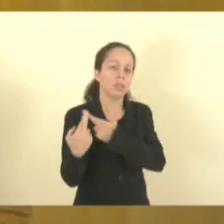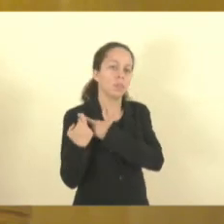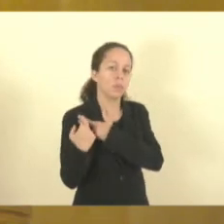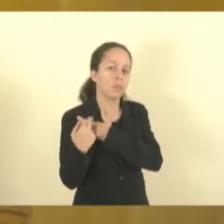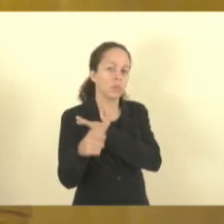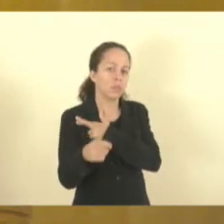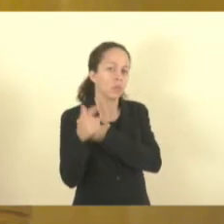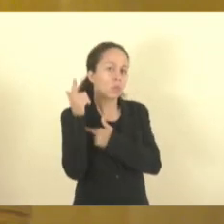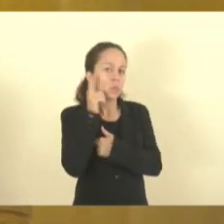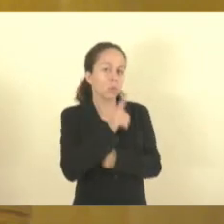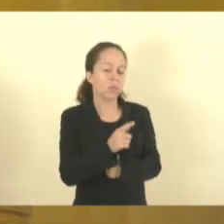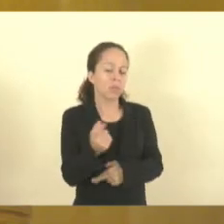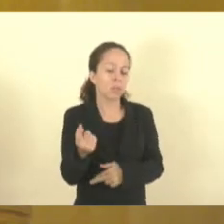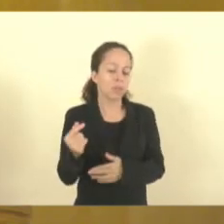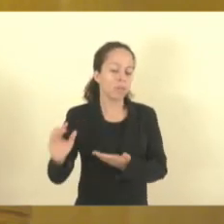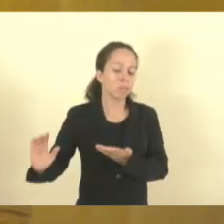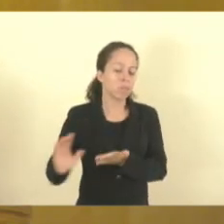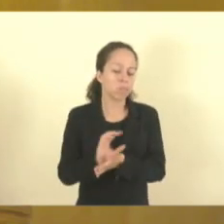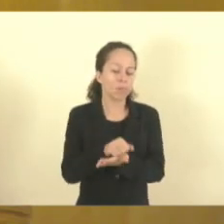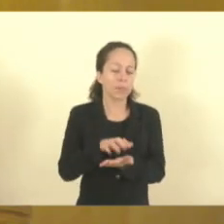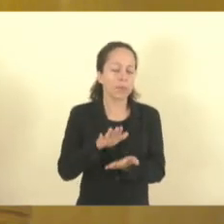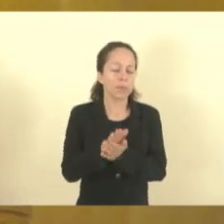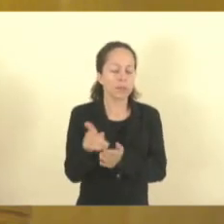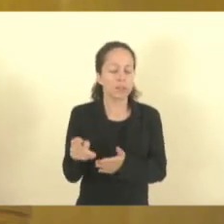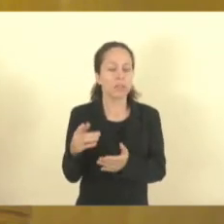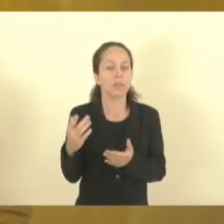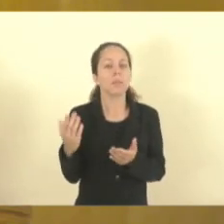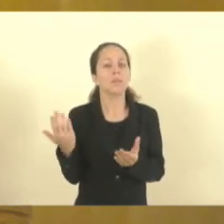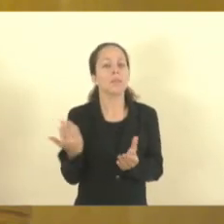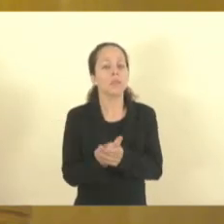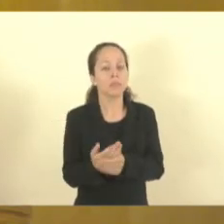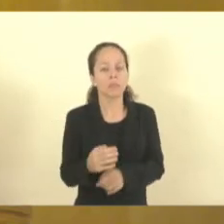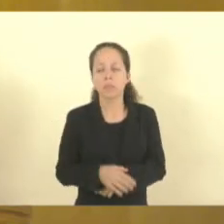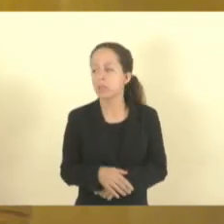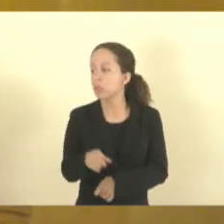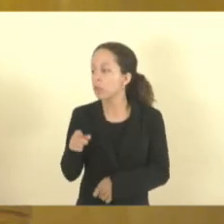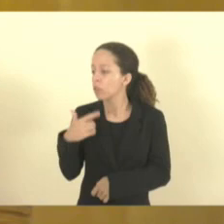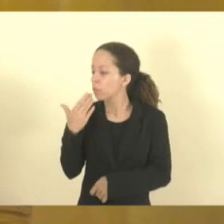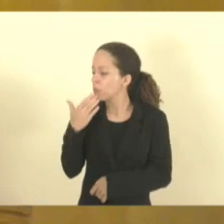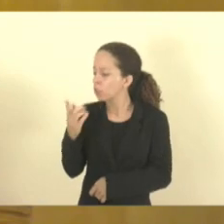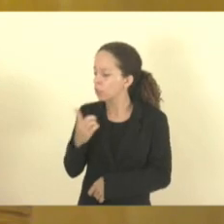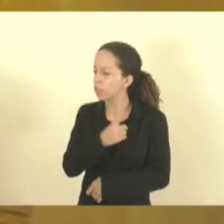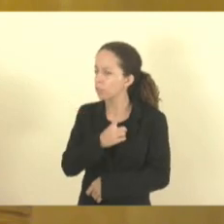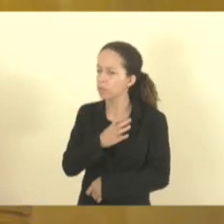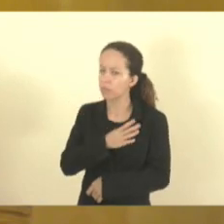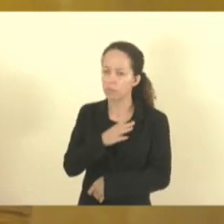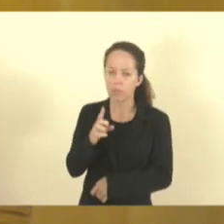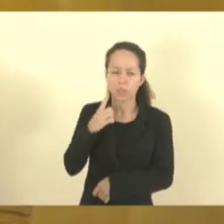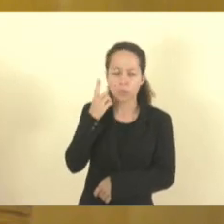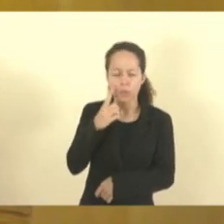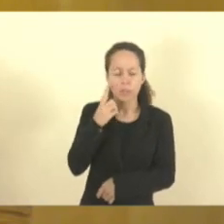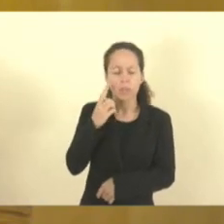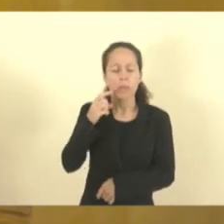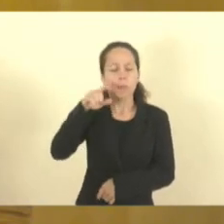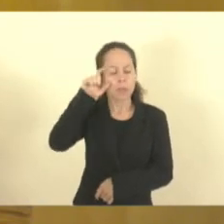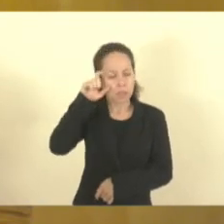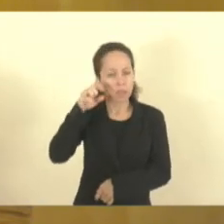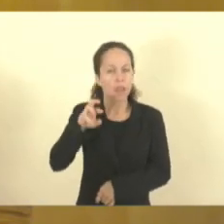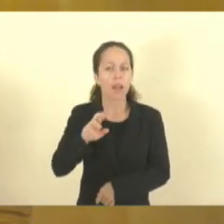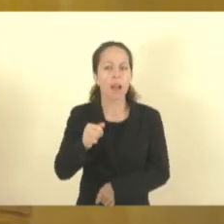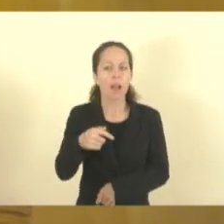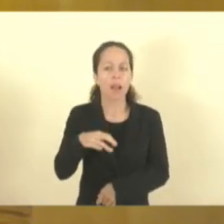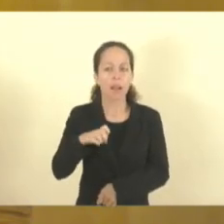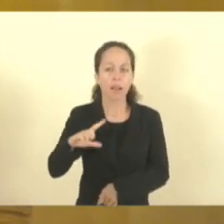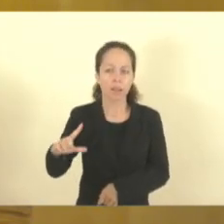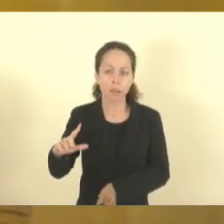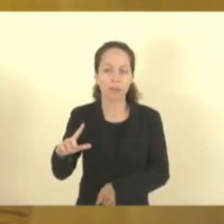desse processo. Nós queremos aqui nos colocar, deputado Danilo, que preside essa sessão, deputado Mazinho, deputada Raquel, deputada